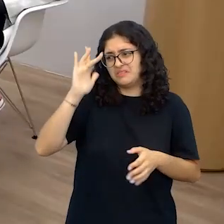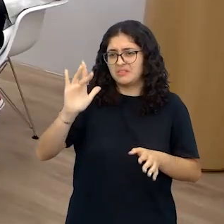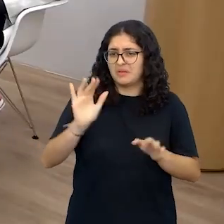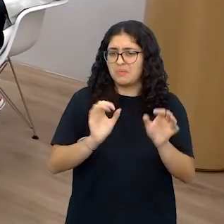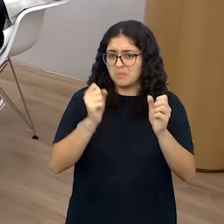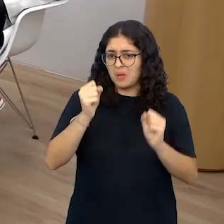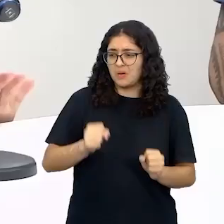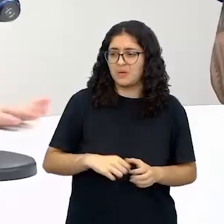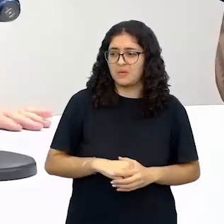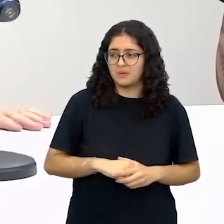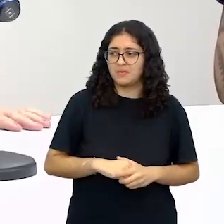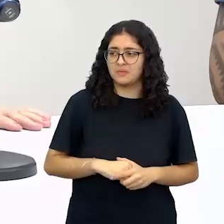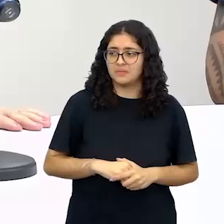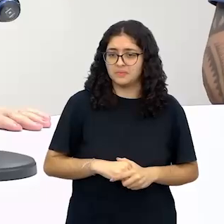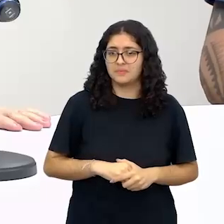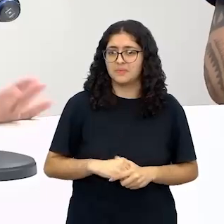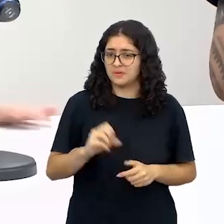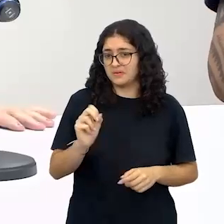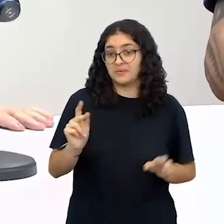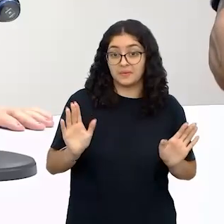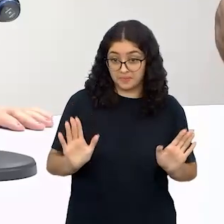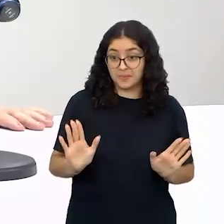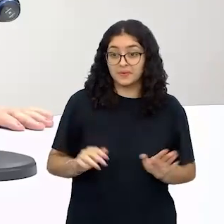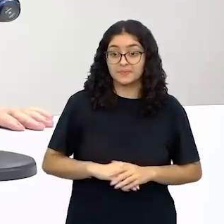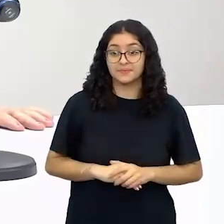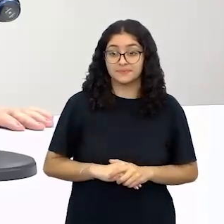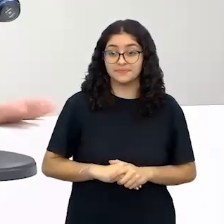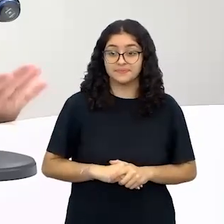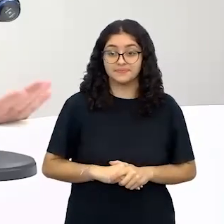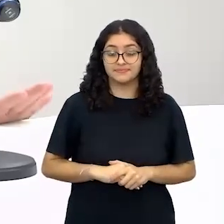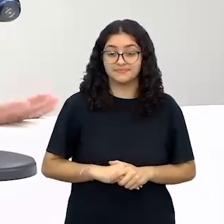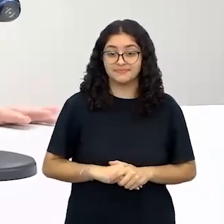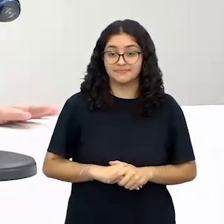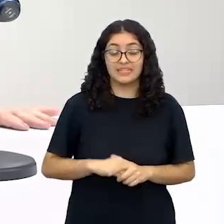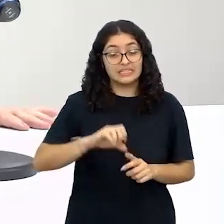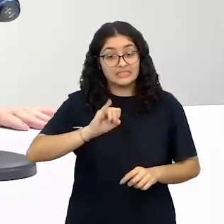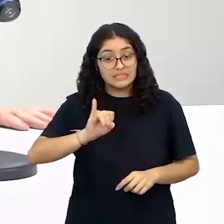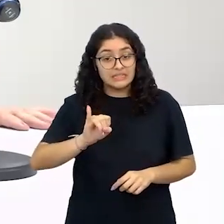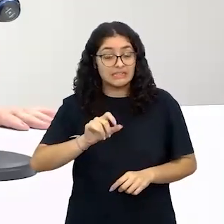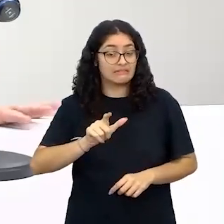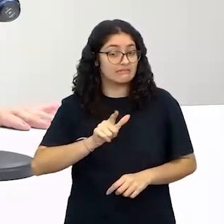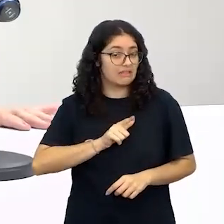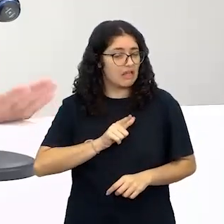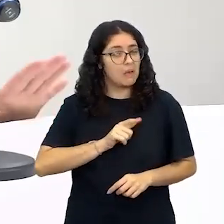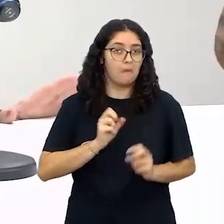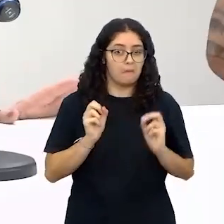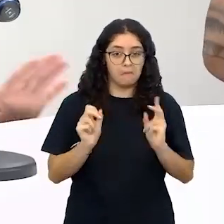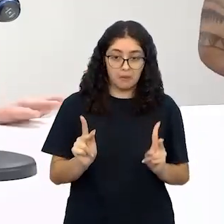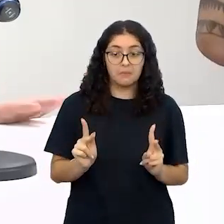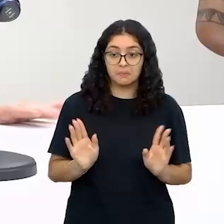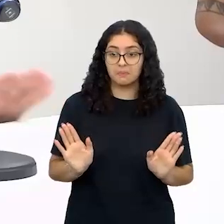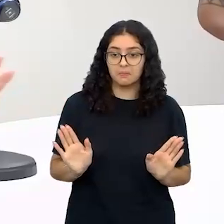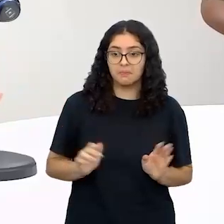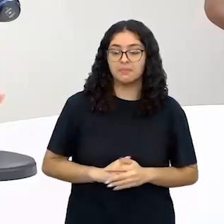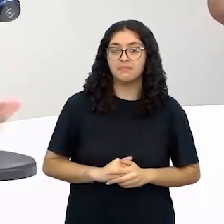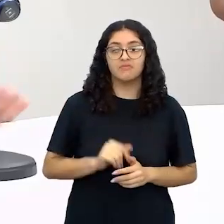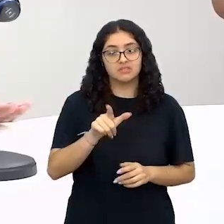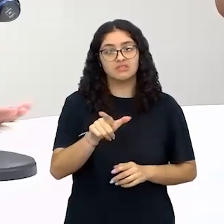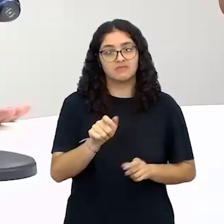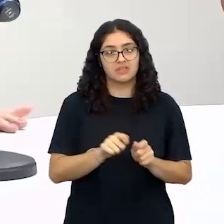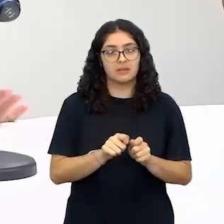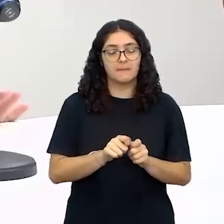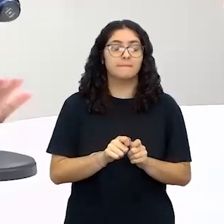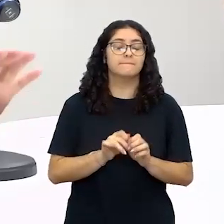aí, mas, ok. Esquadro? Se tiver, ok, você vai fazer.